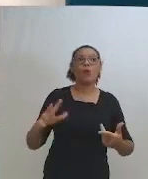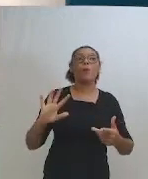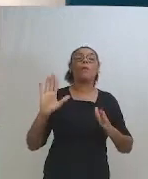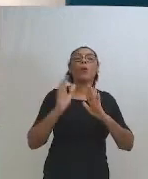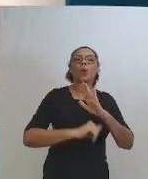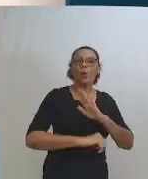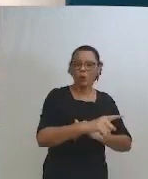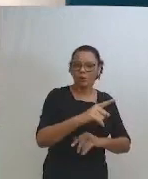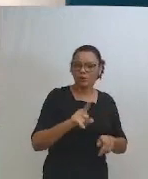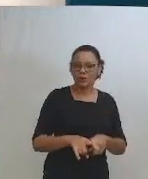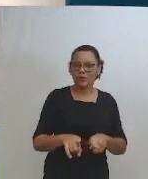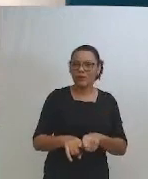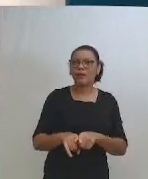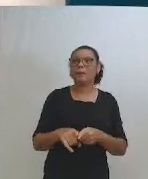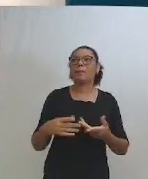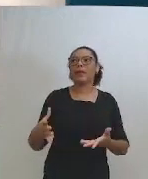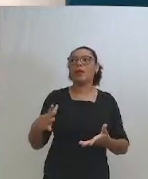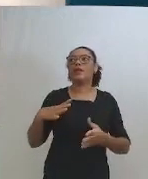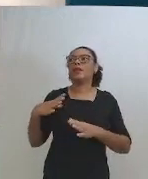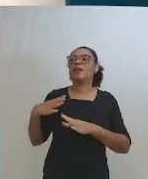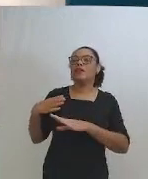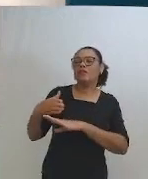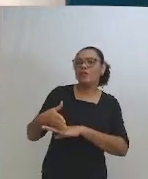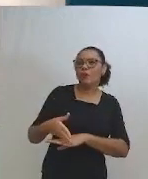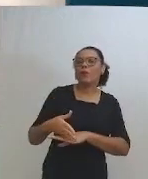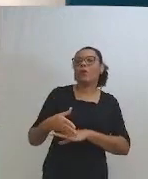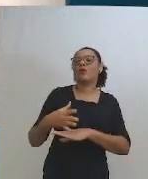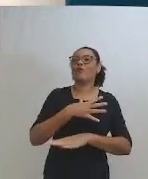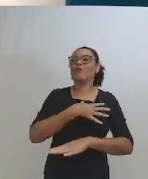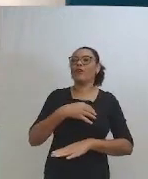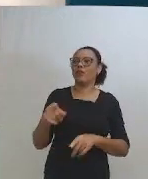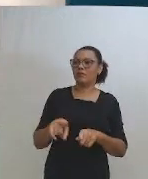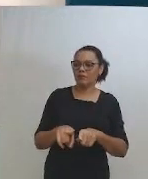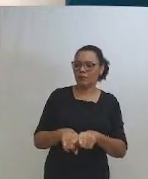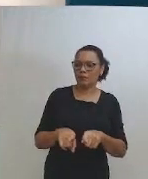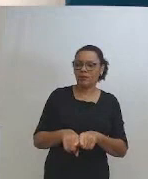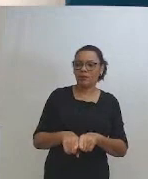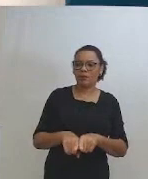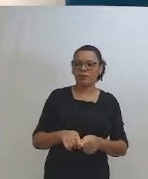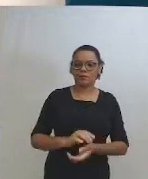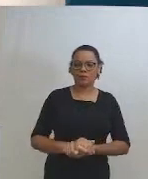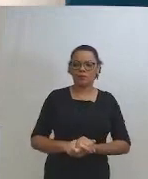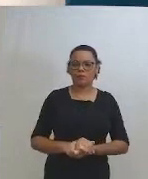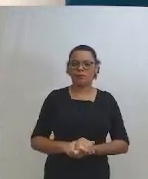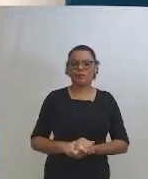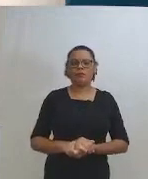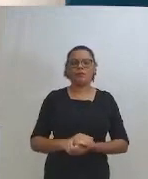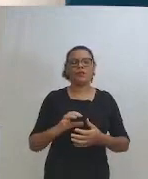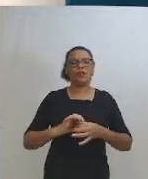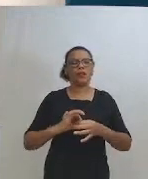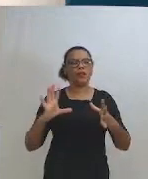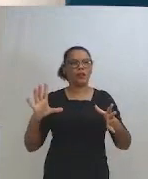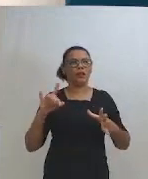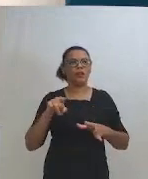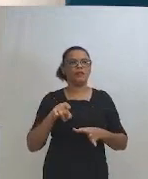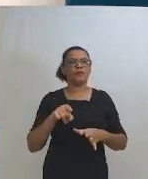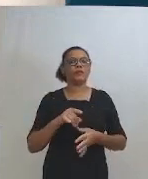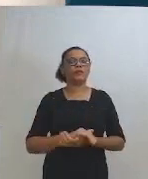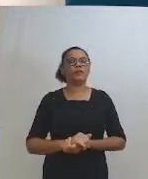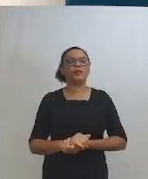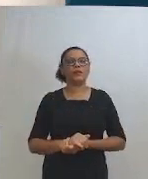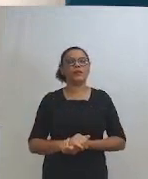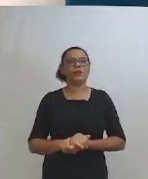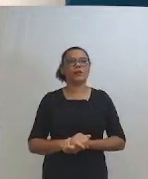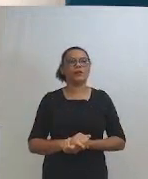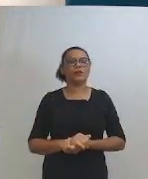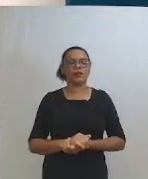de seu filho, o denunciado Erickson, que ainda foi pedir autorização justamente com o Sebastião a um outro